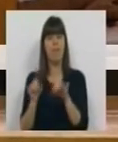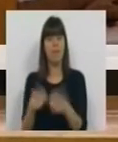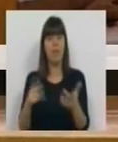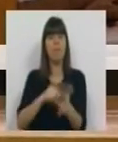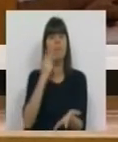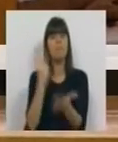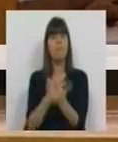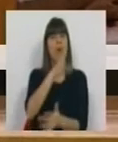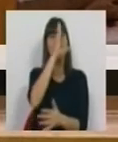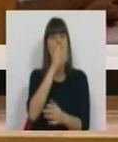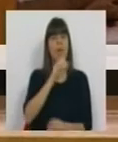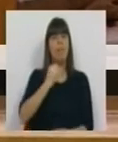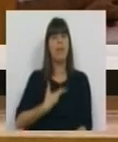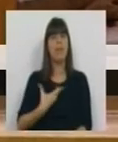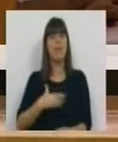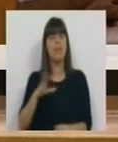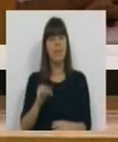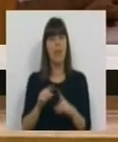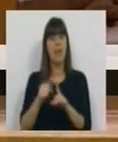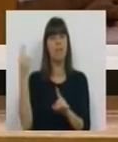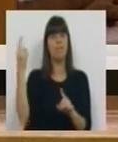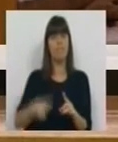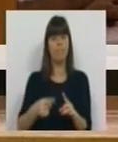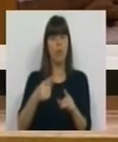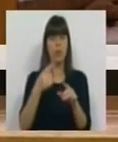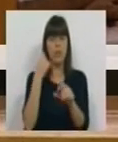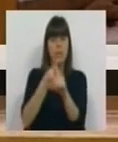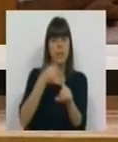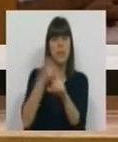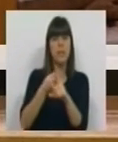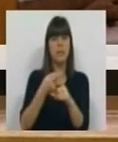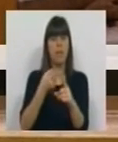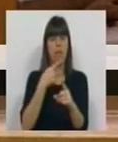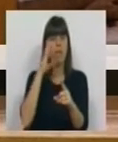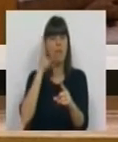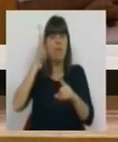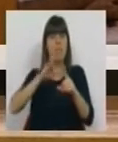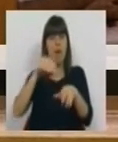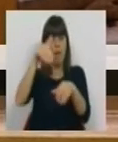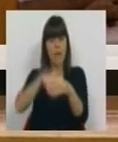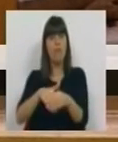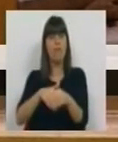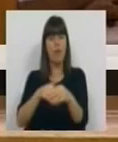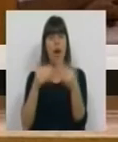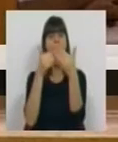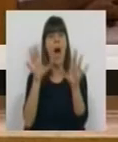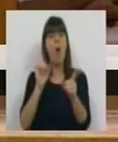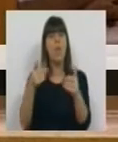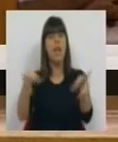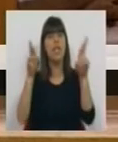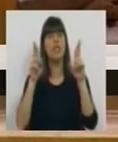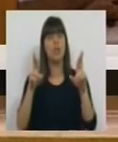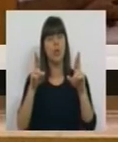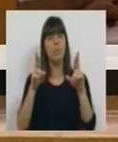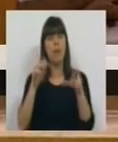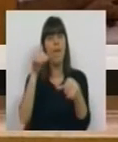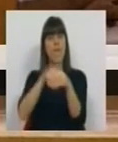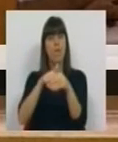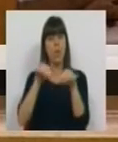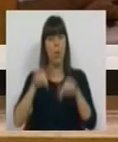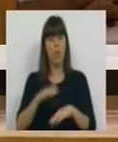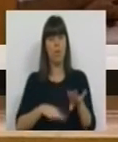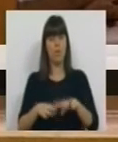A derrota do Governo PSD-CDS, imposto pela luta e traduzida também no voto, abre um caminho de esperança para as